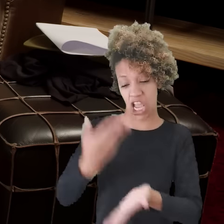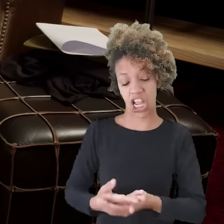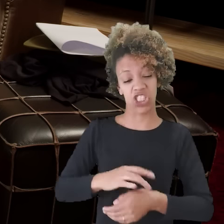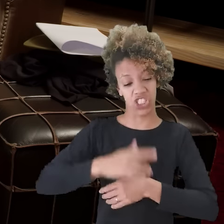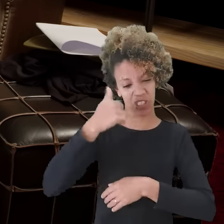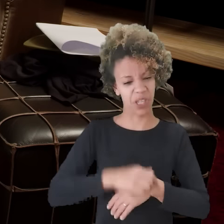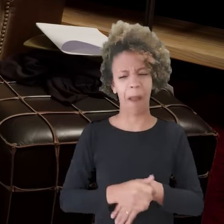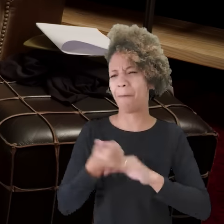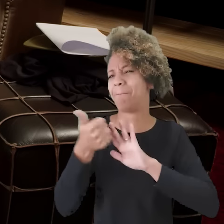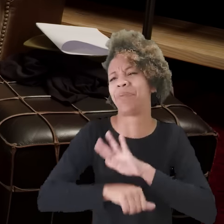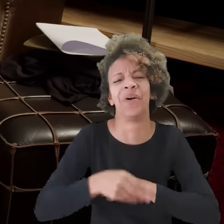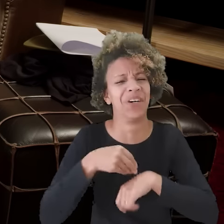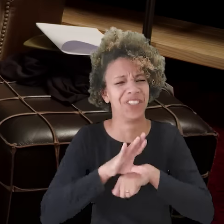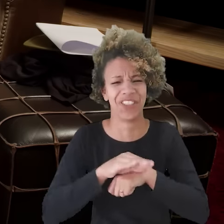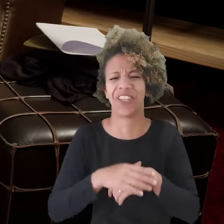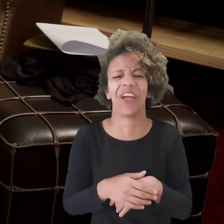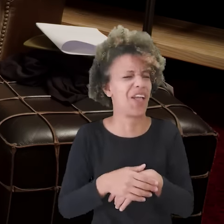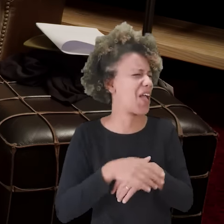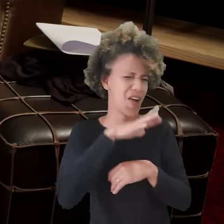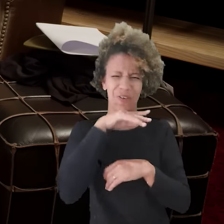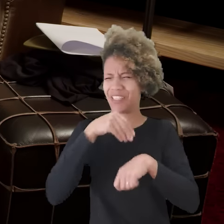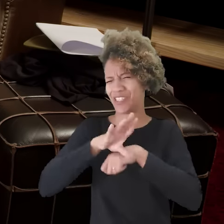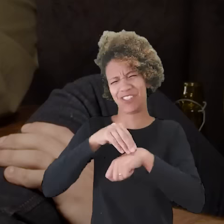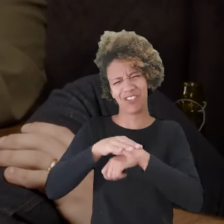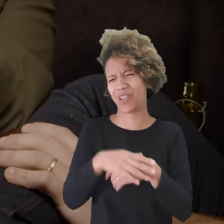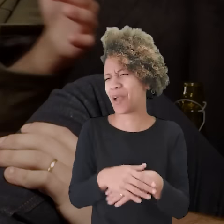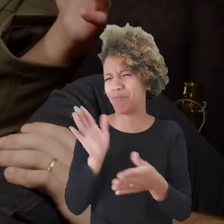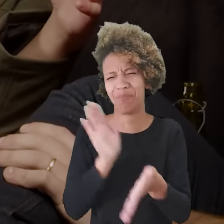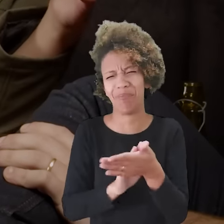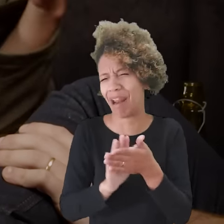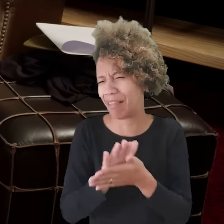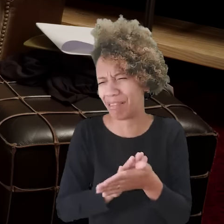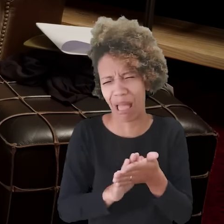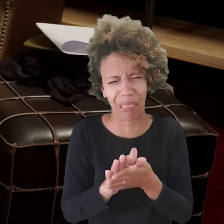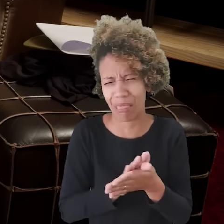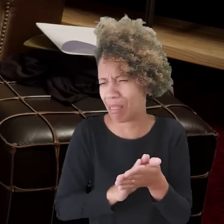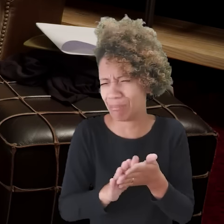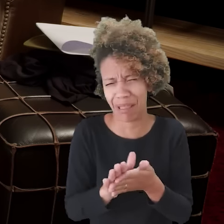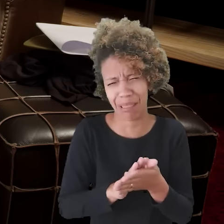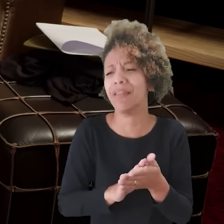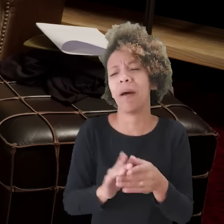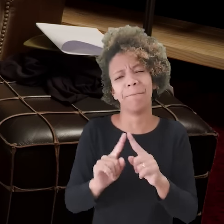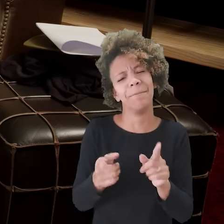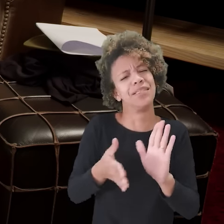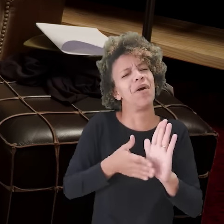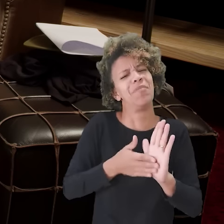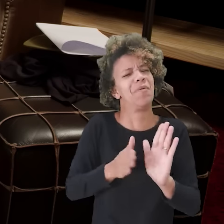pior dica que eu já ouvi na minha vida é muito ruim essa dica cara ela não serve para nada mas é bonito